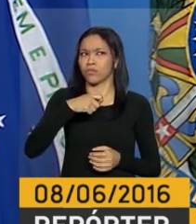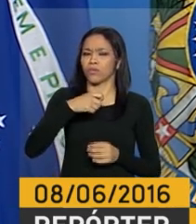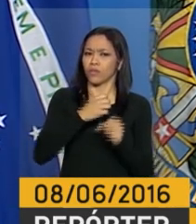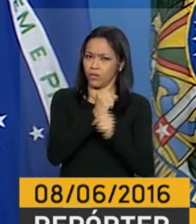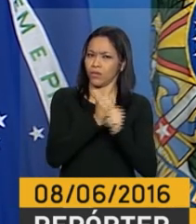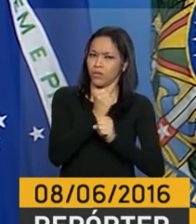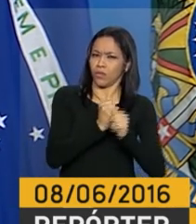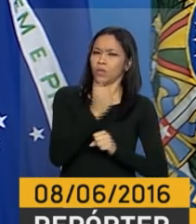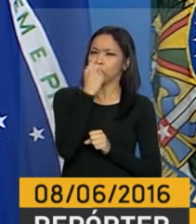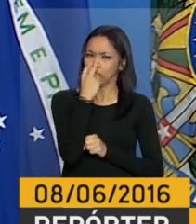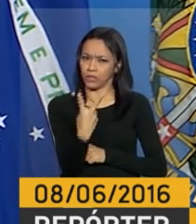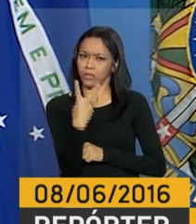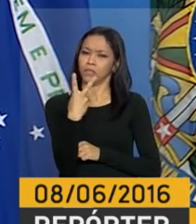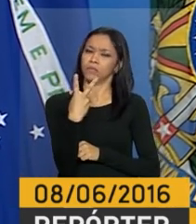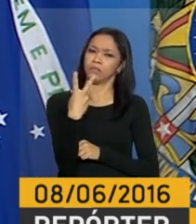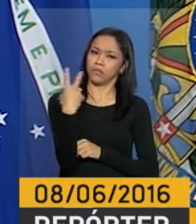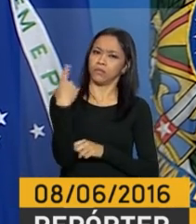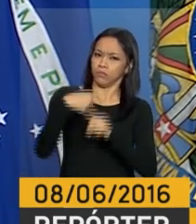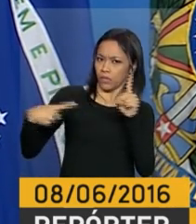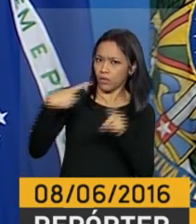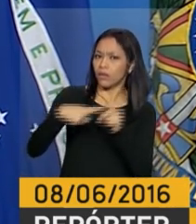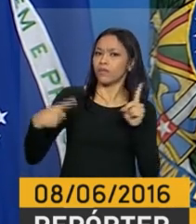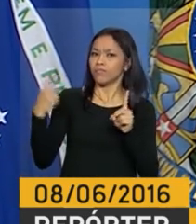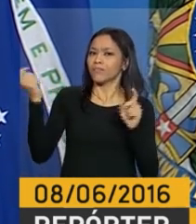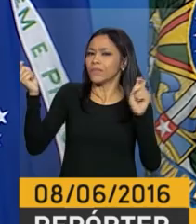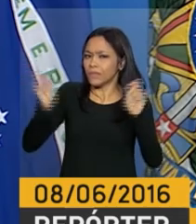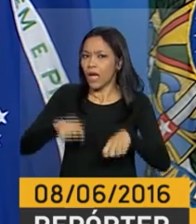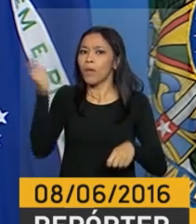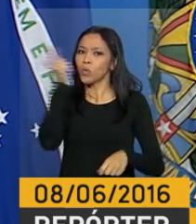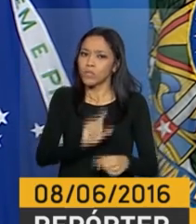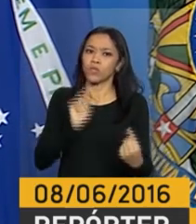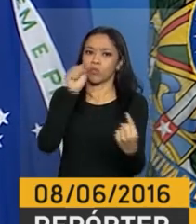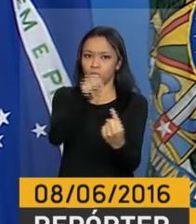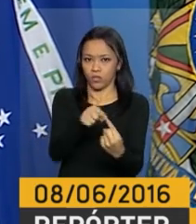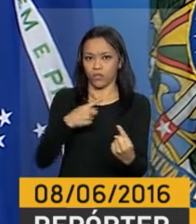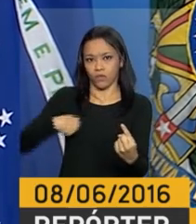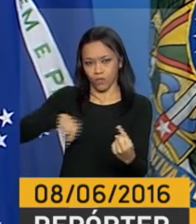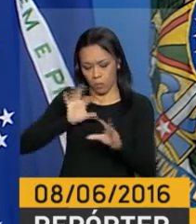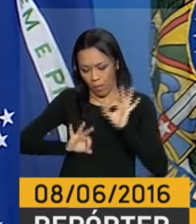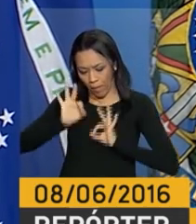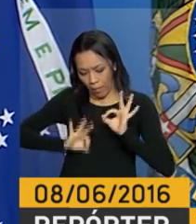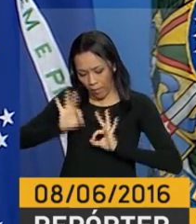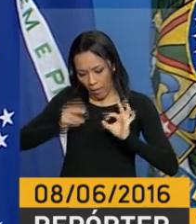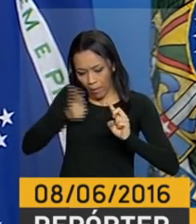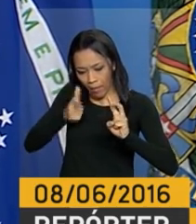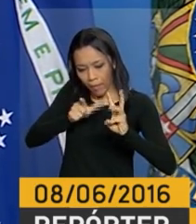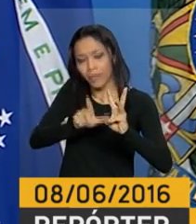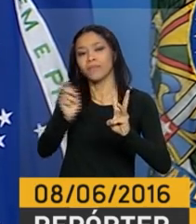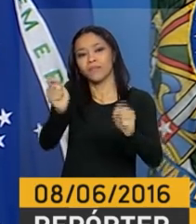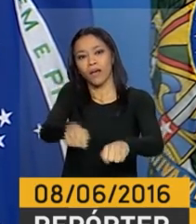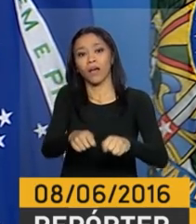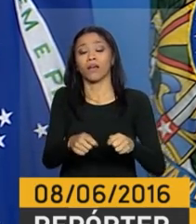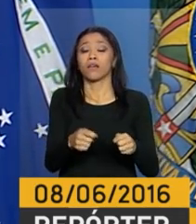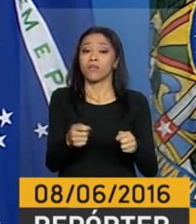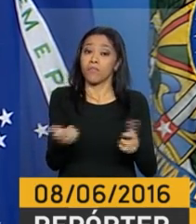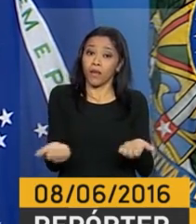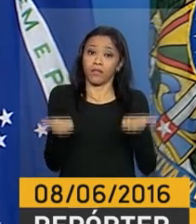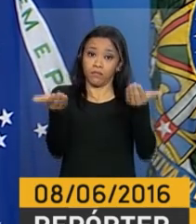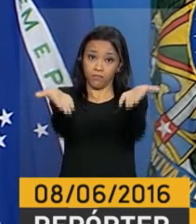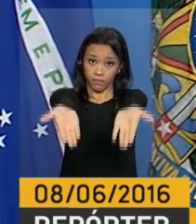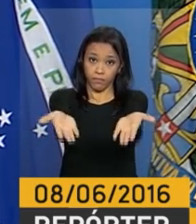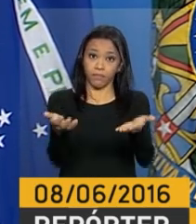conseguirmos este este objetivo nós teremos feito um grande trabalho para a nacionalidade